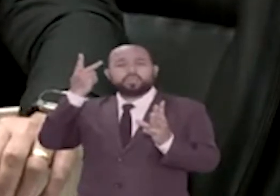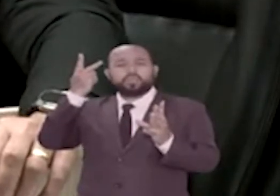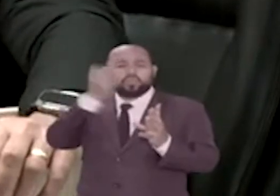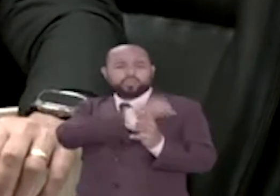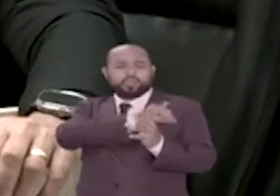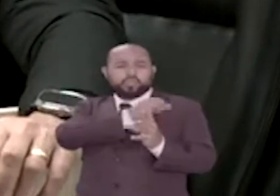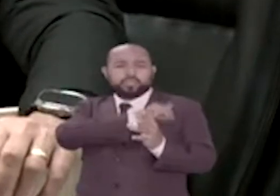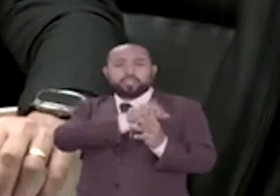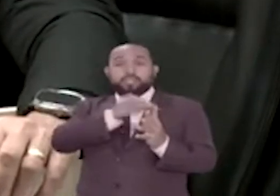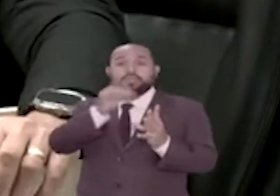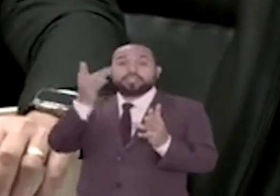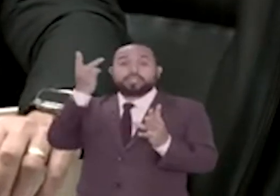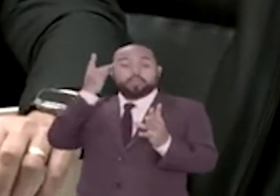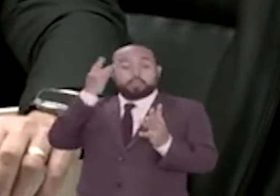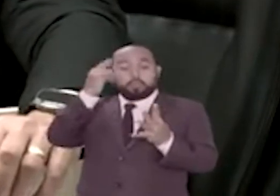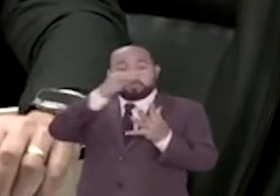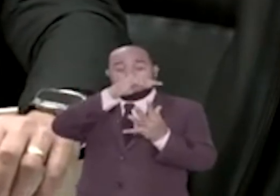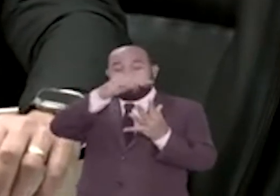Então, a gente sabe que,